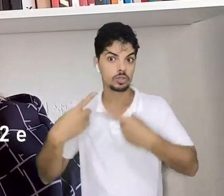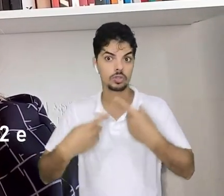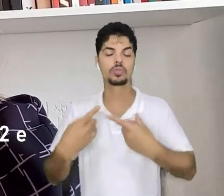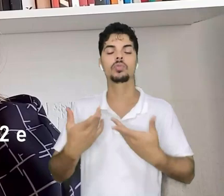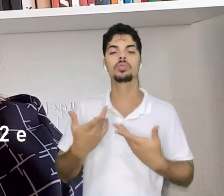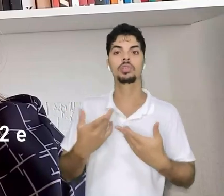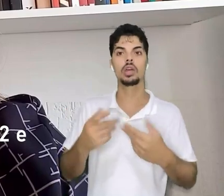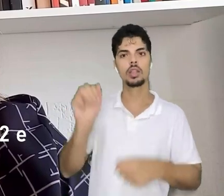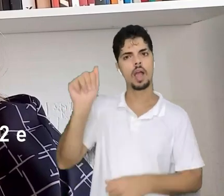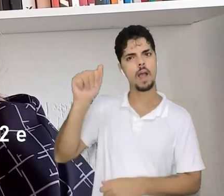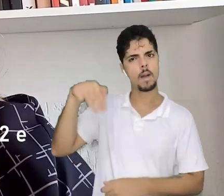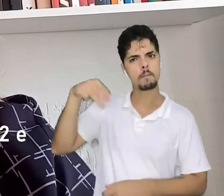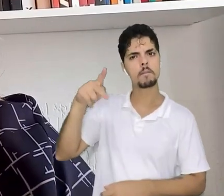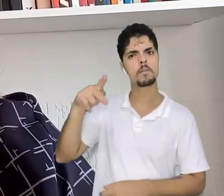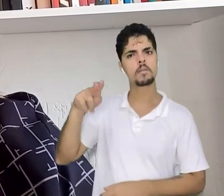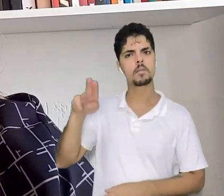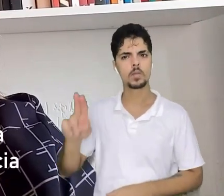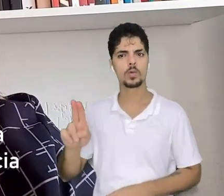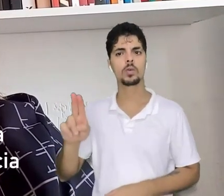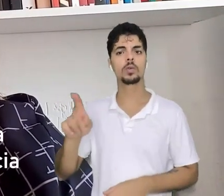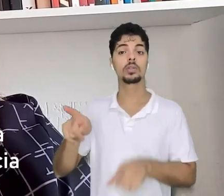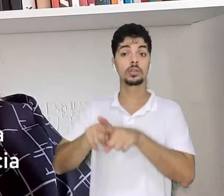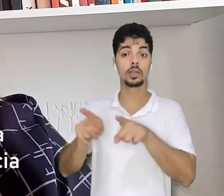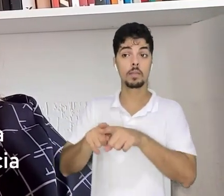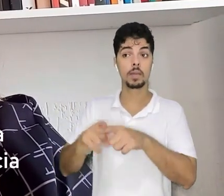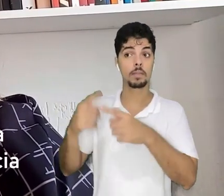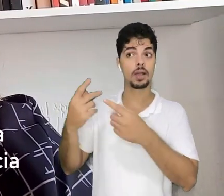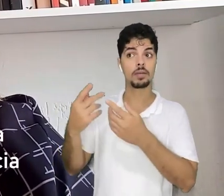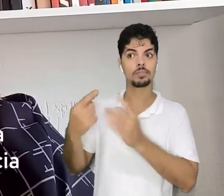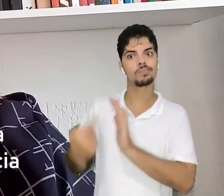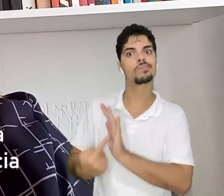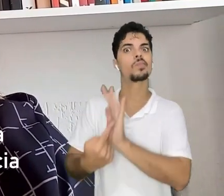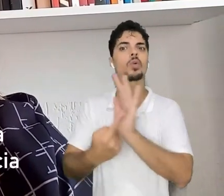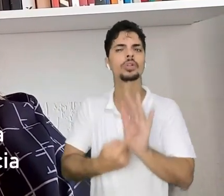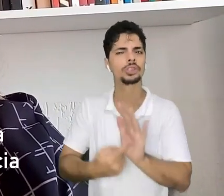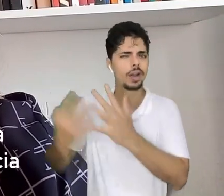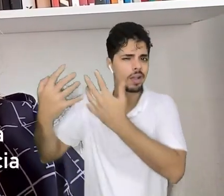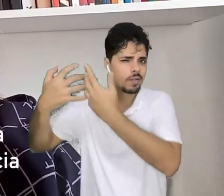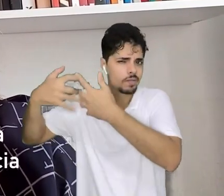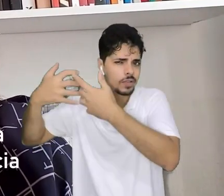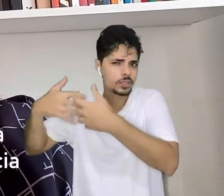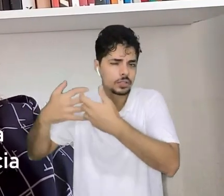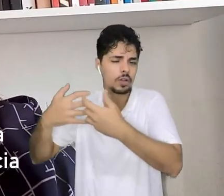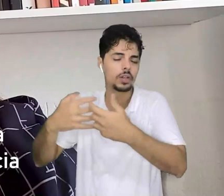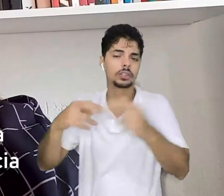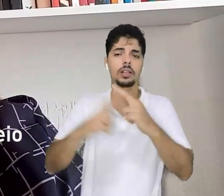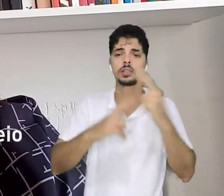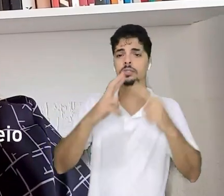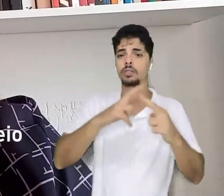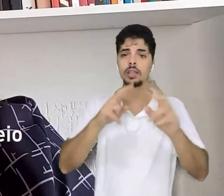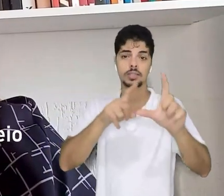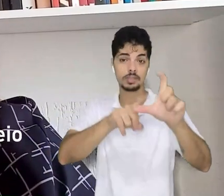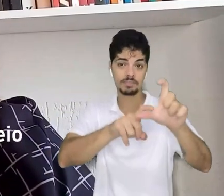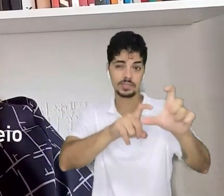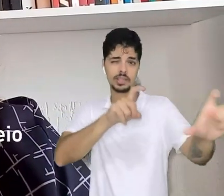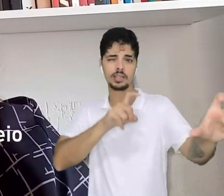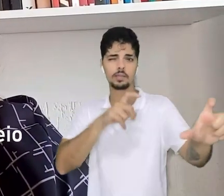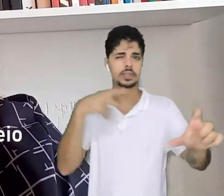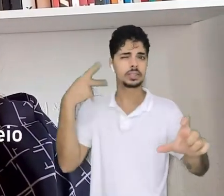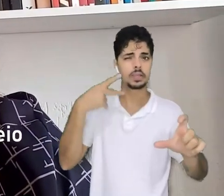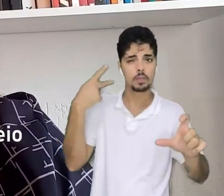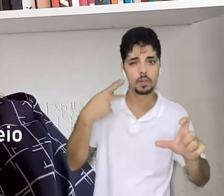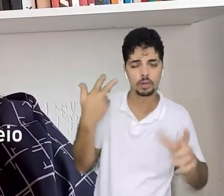2022 e da um para trazer reflexões a respeito da independência política do